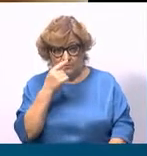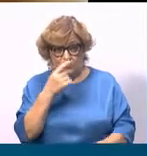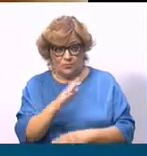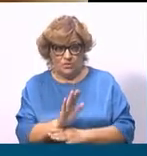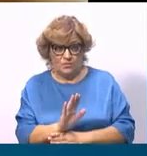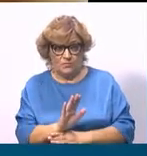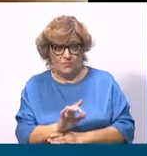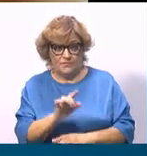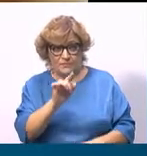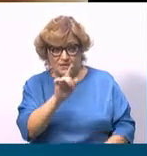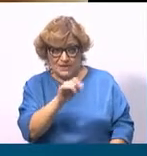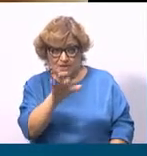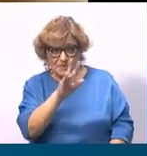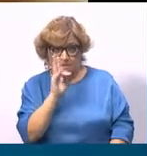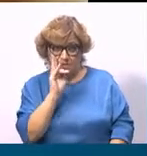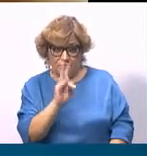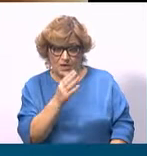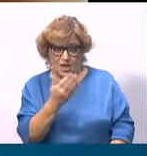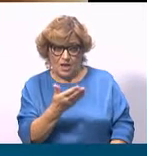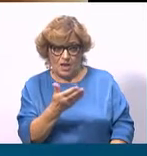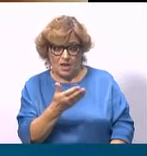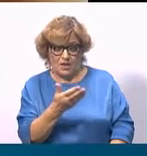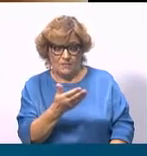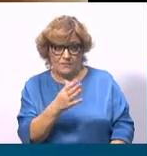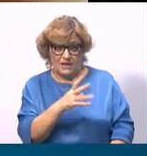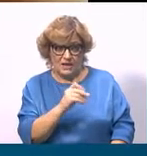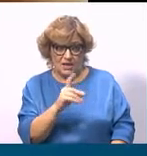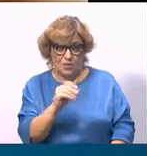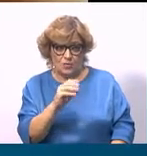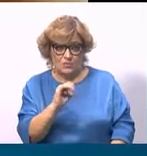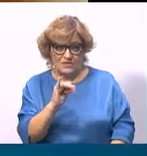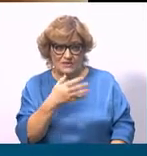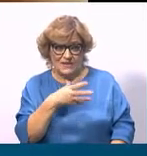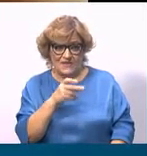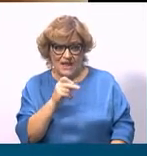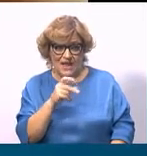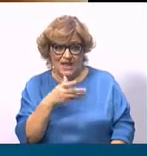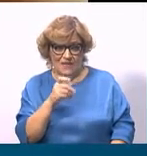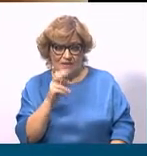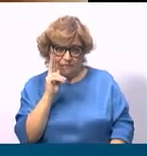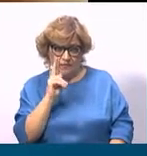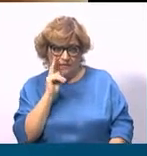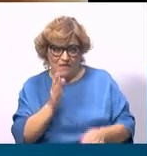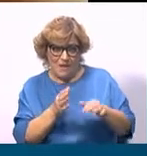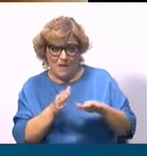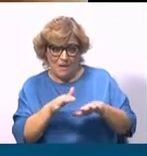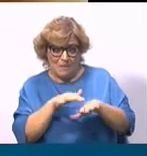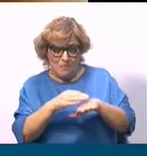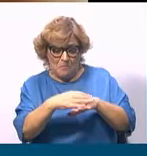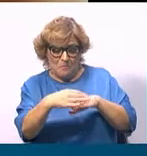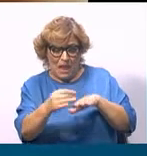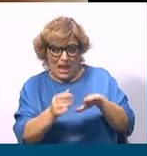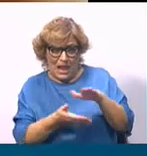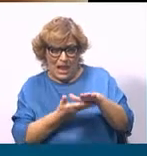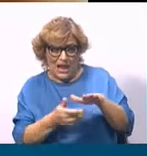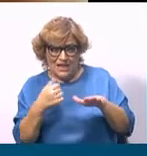exemplo, esta imagem que estamos a ver aqui agora neste momento é uma calosidade em termos dos calcanhares, também se nota ali